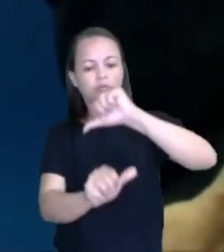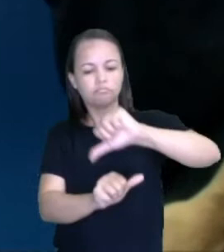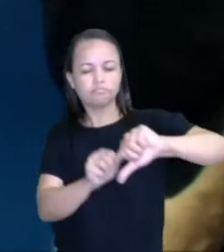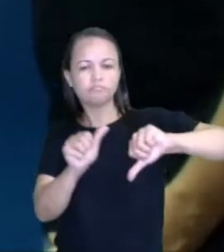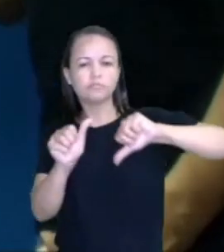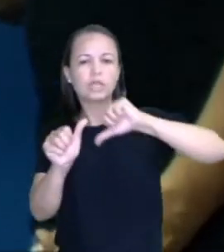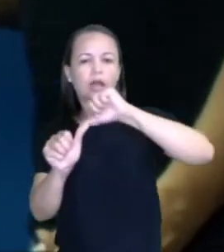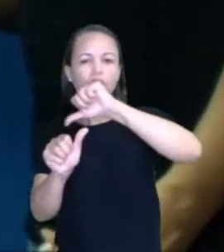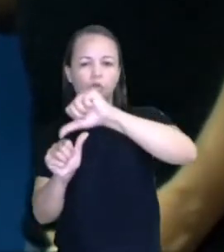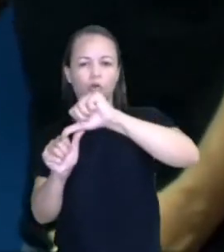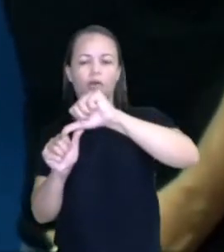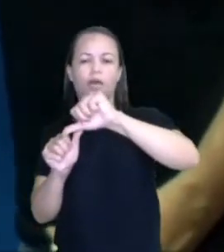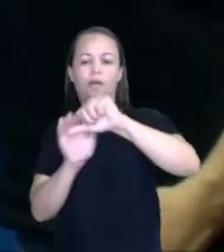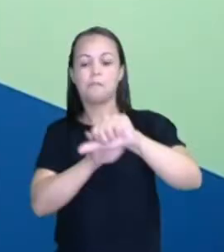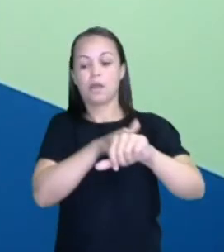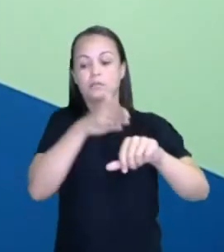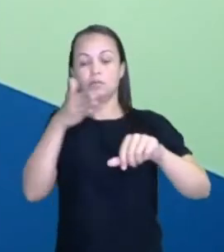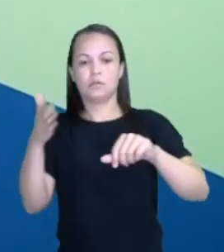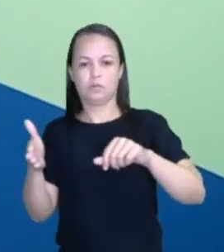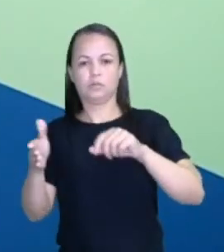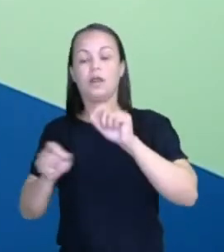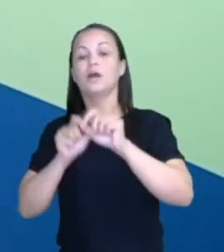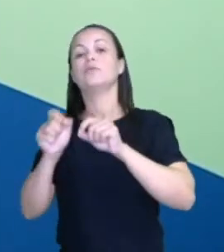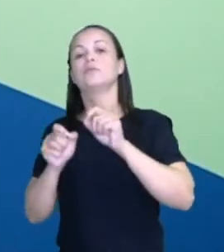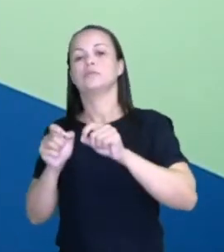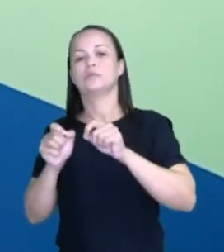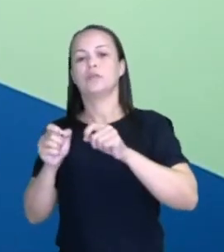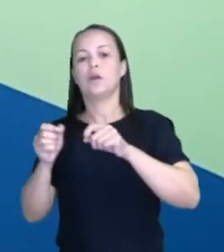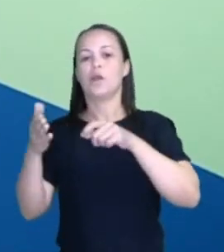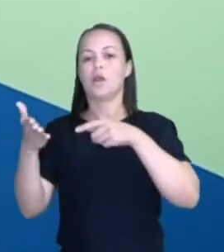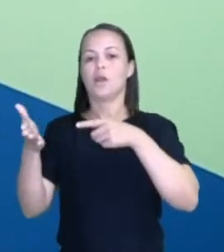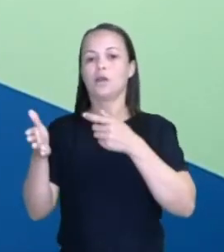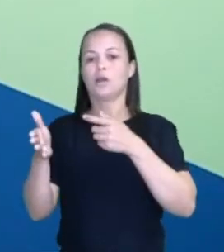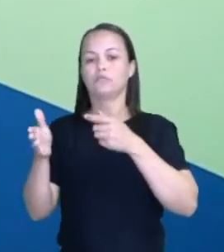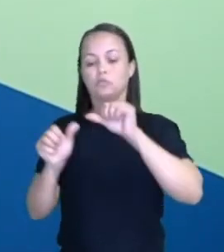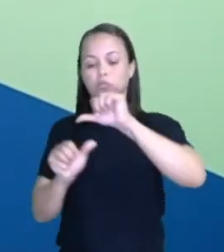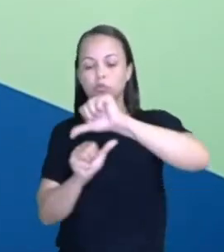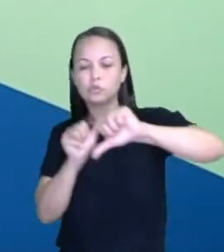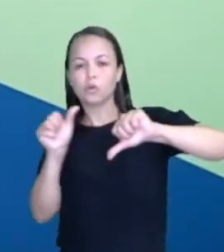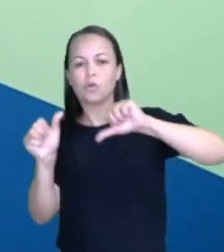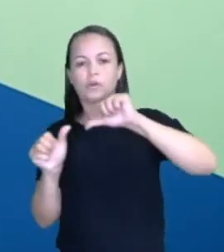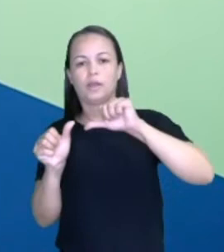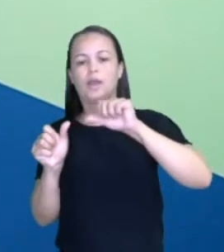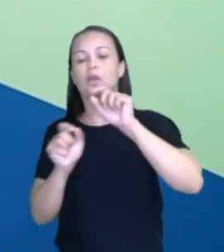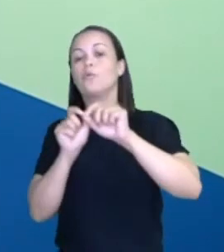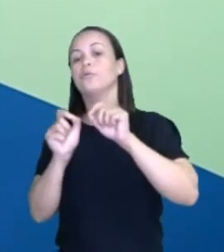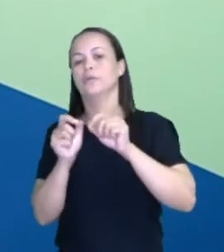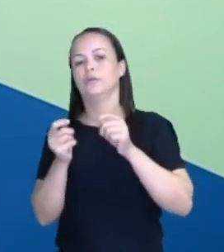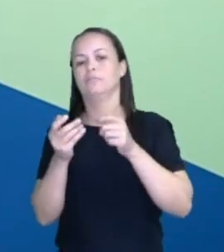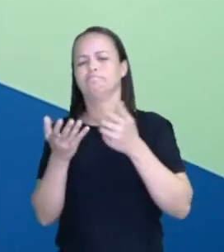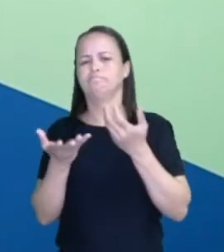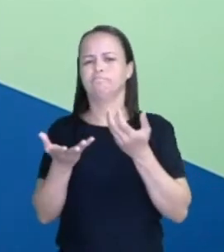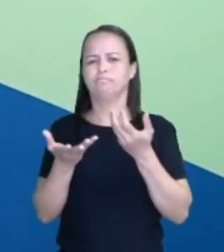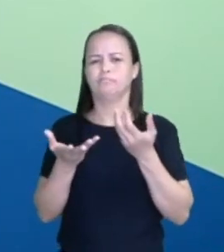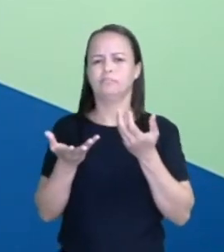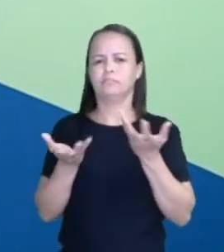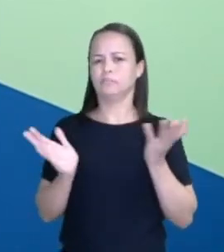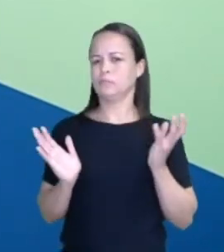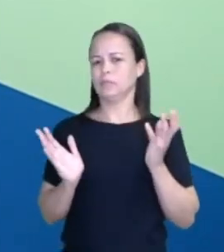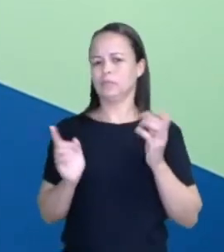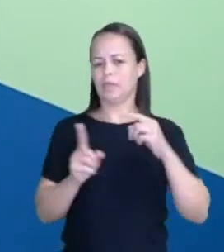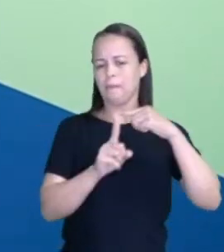membro, passar para o outro lado, eu vou colocar ele com a operação oposta. Oposta como assim? Se aqui